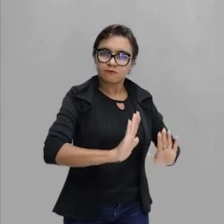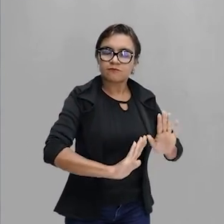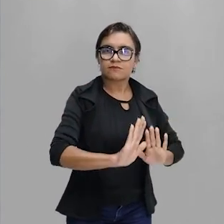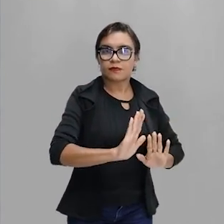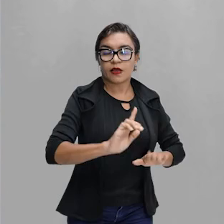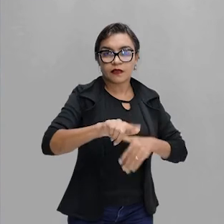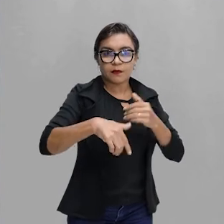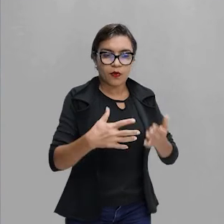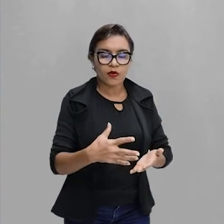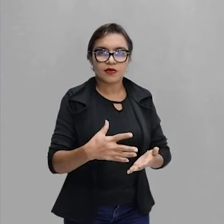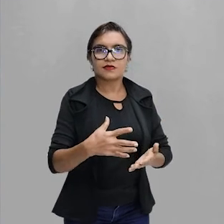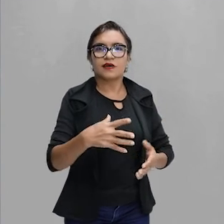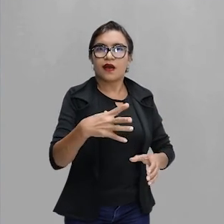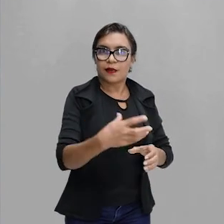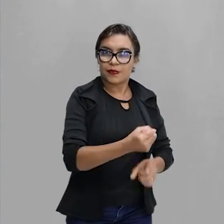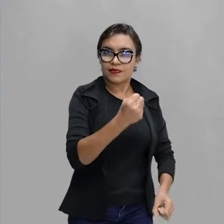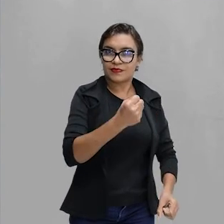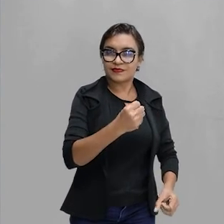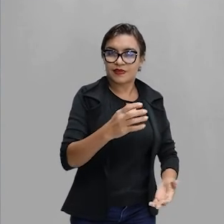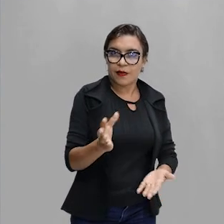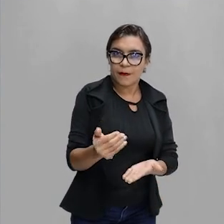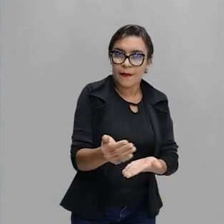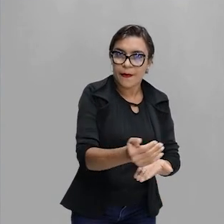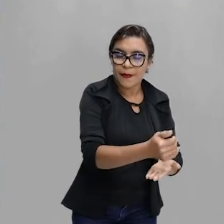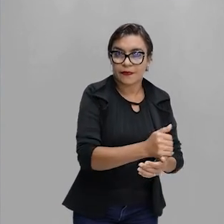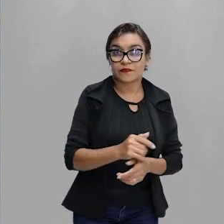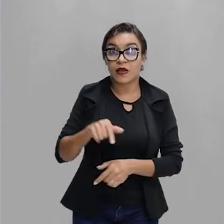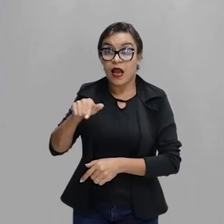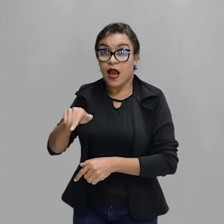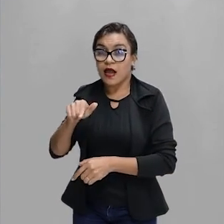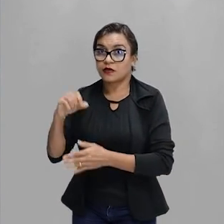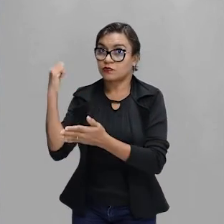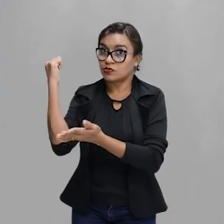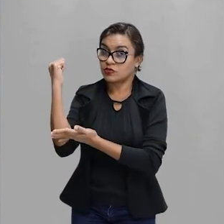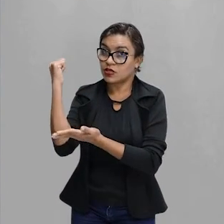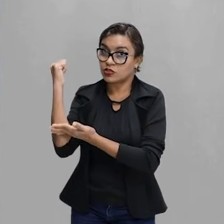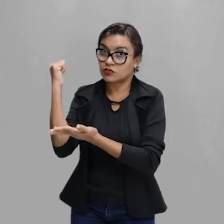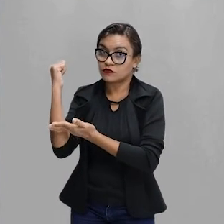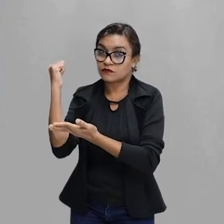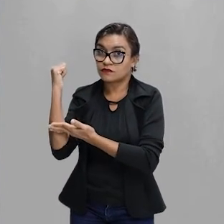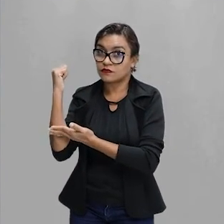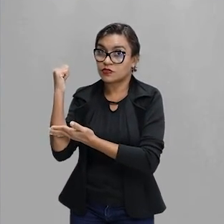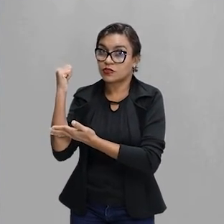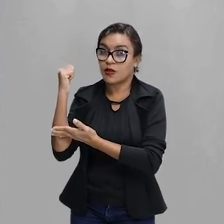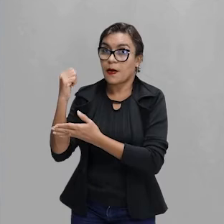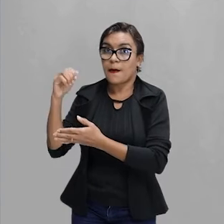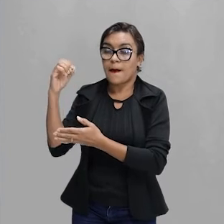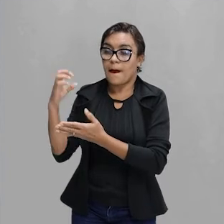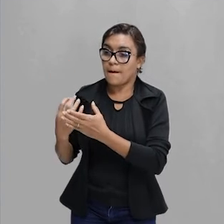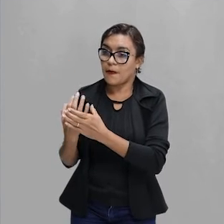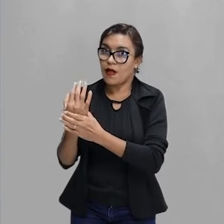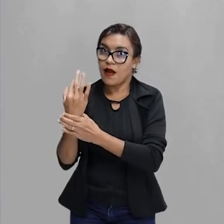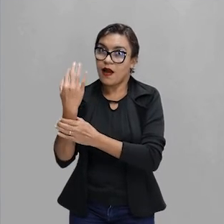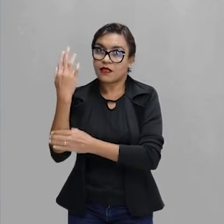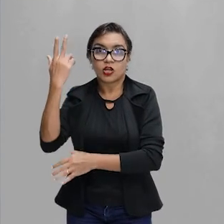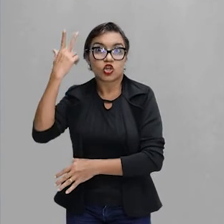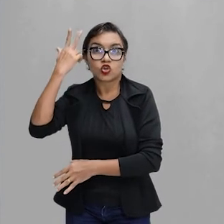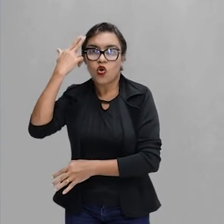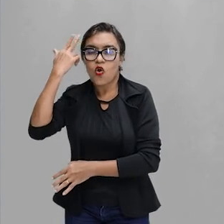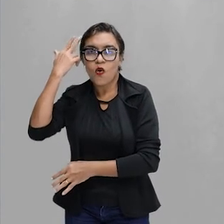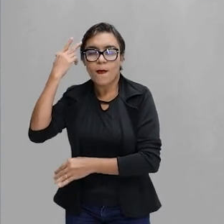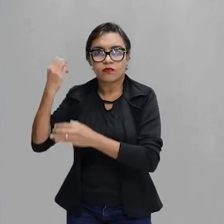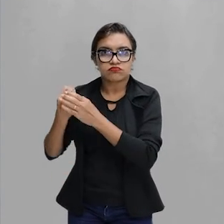colheita. No extrativismo, não. Ó, este é praticado em espécies de plantas que crescem na natureza de forma espontânea.